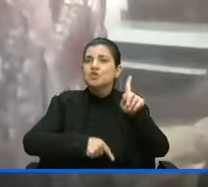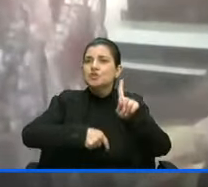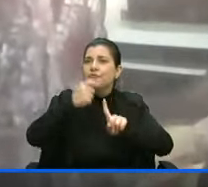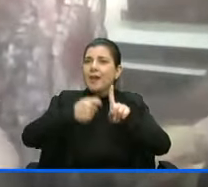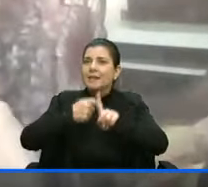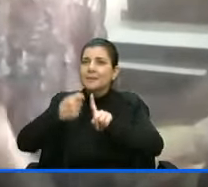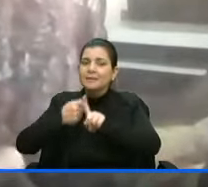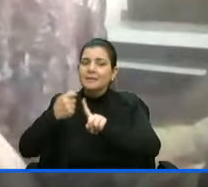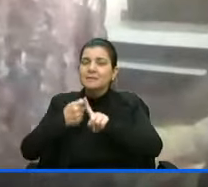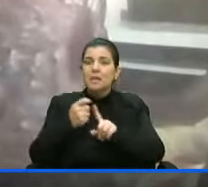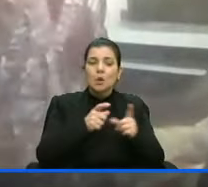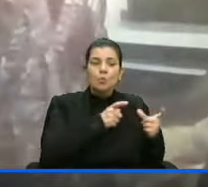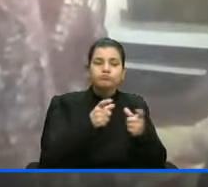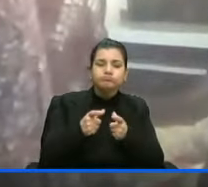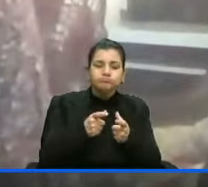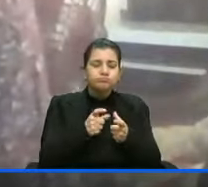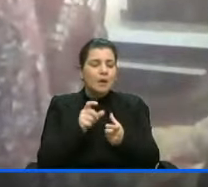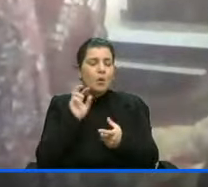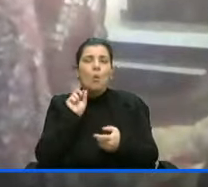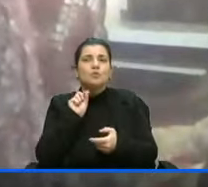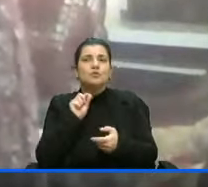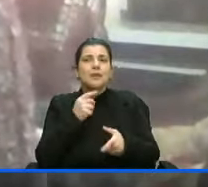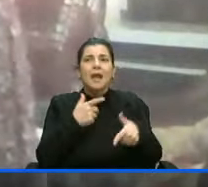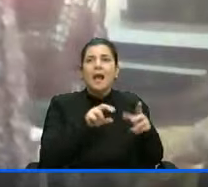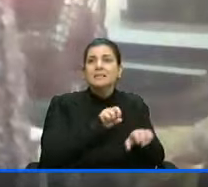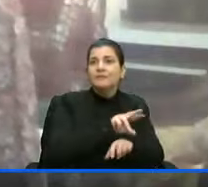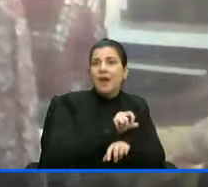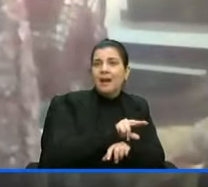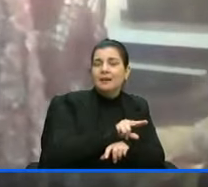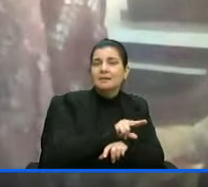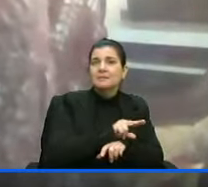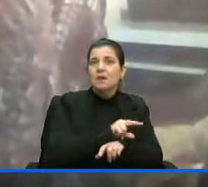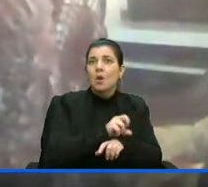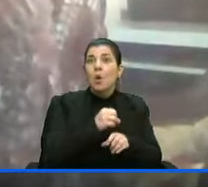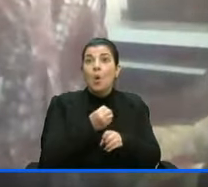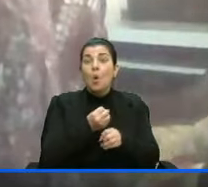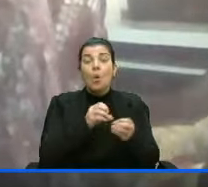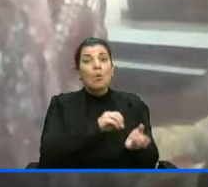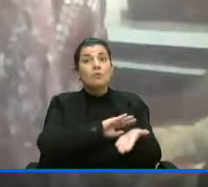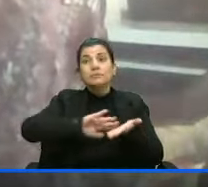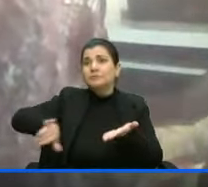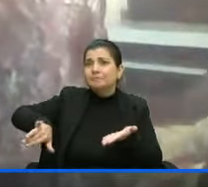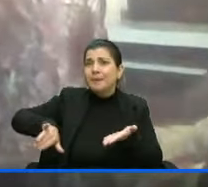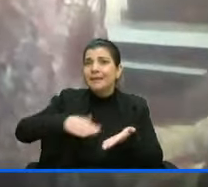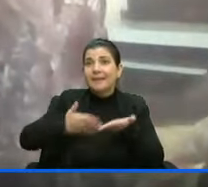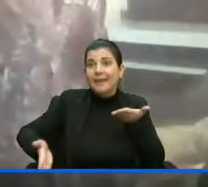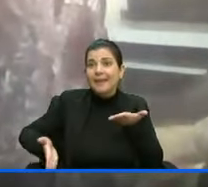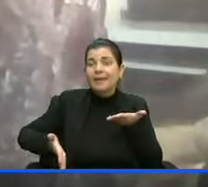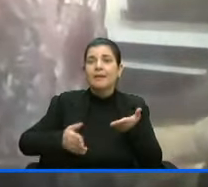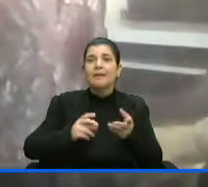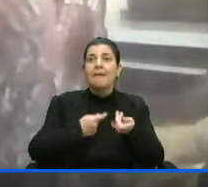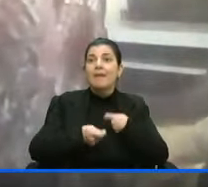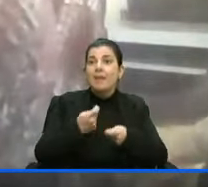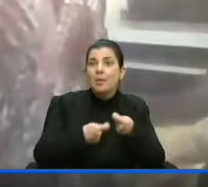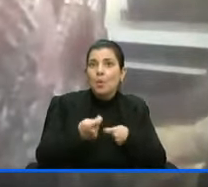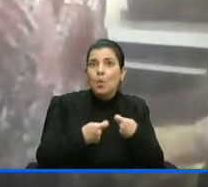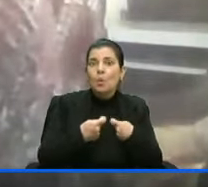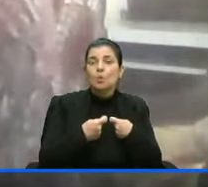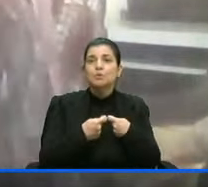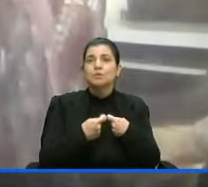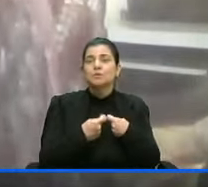de onde está a demanda, de onde estão as vagas, né? E muito menos desperdiçar recursos, e muito menos